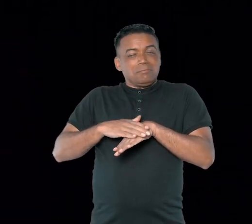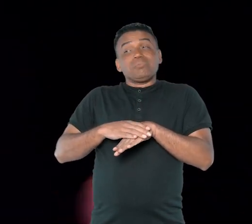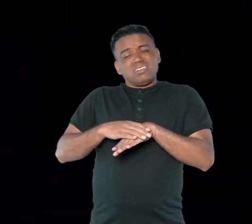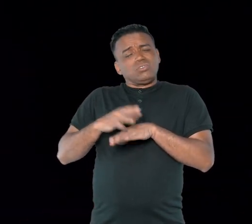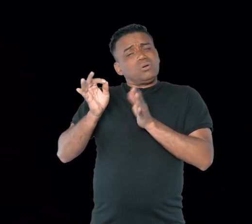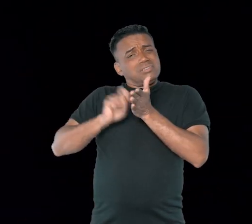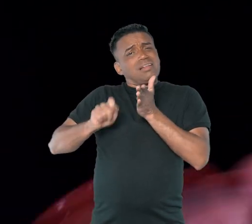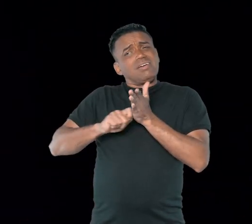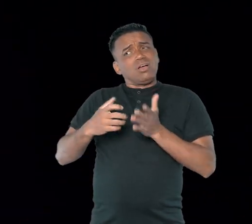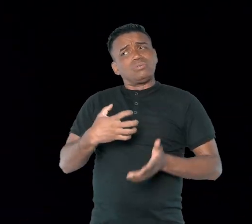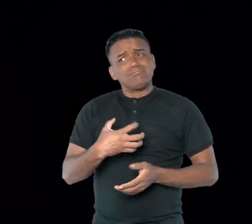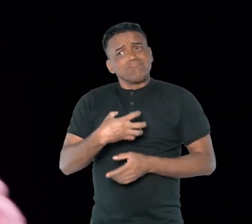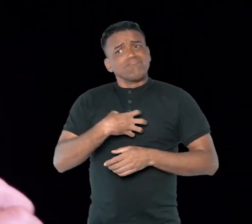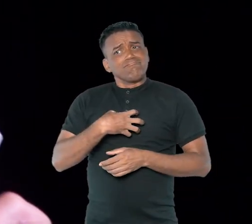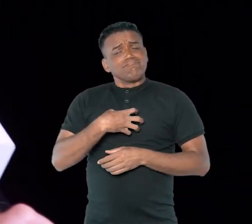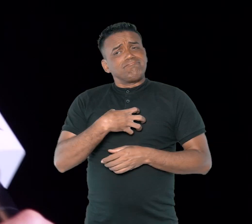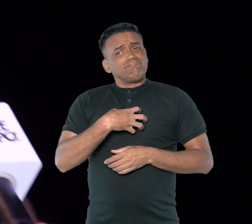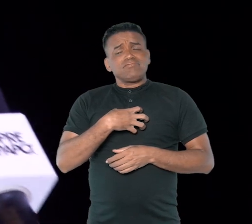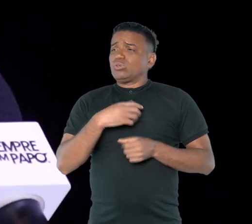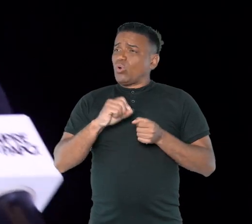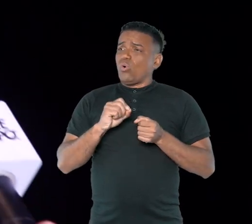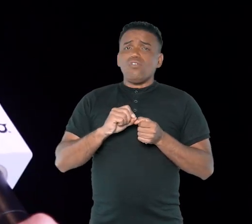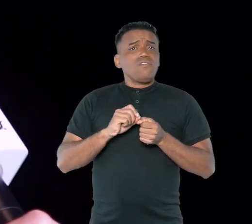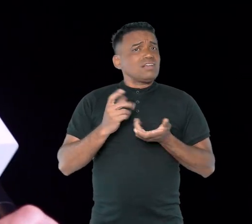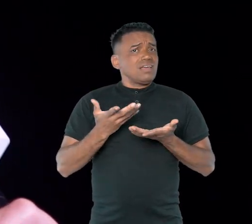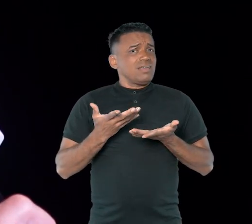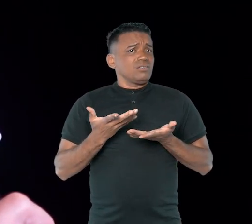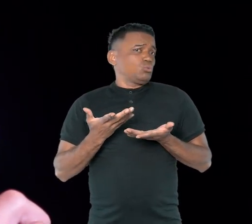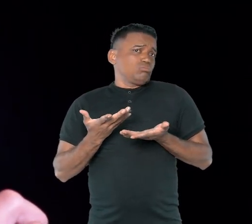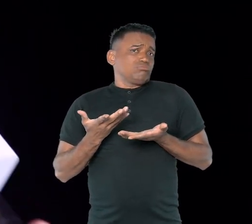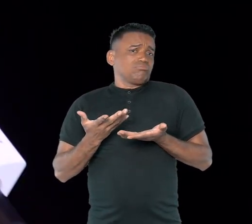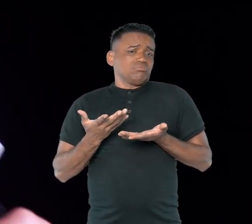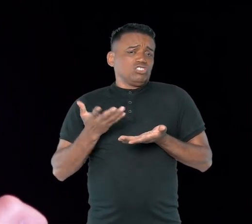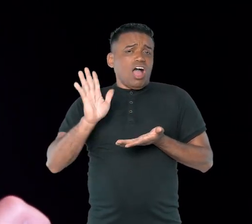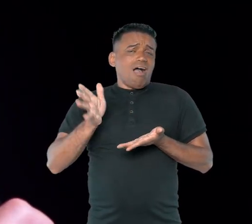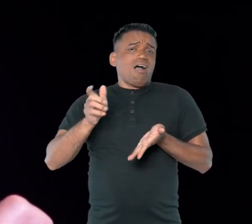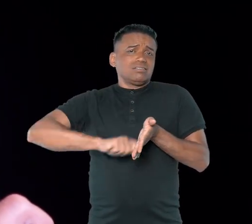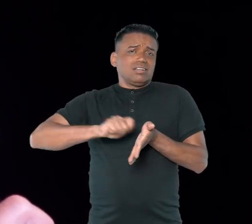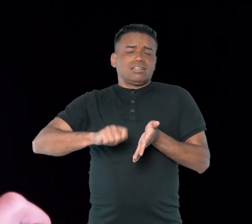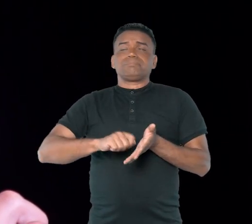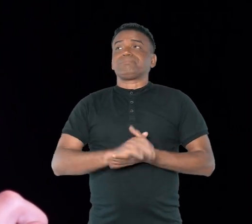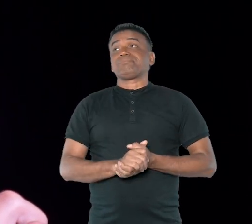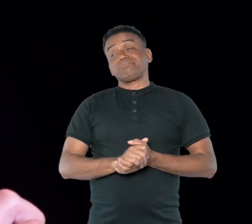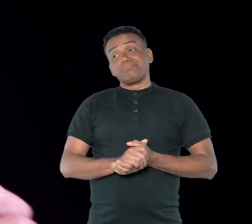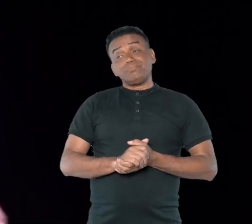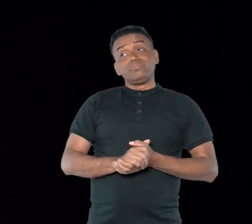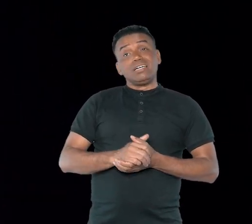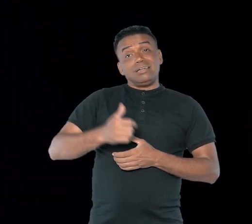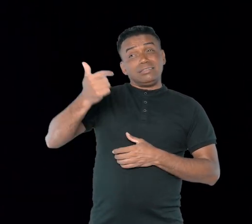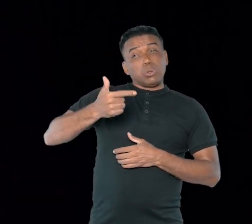escrevendo, então eu tenho a sensação de que, né, de que eu estou fazendo alguma coisa com a minha escrita. E a segunda razão, talvez mais psicanalítica, é